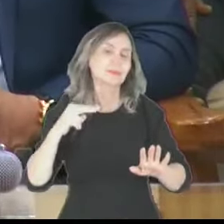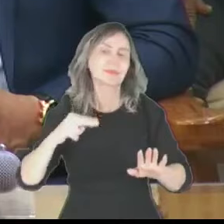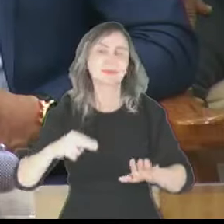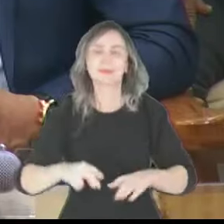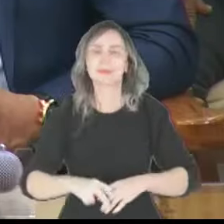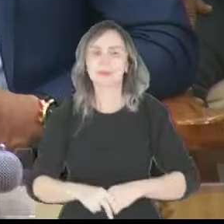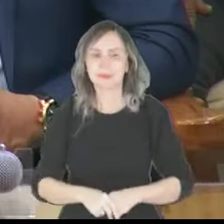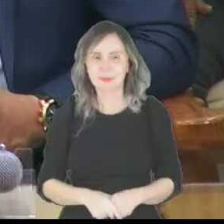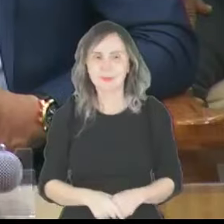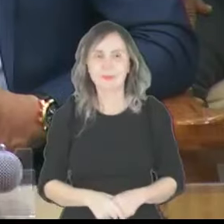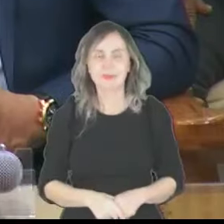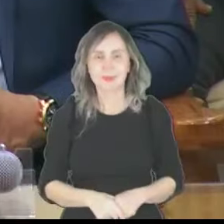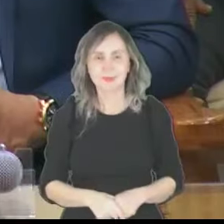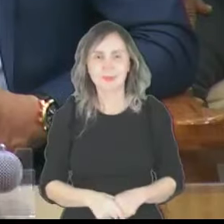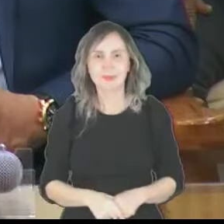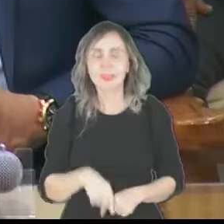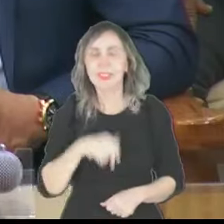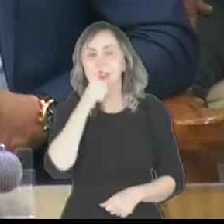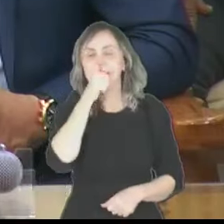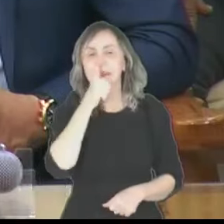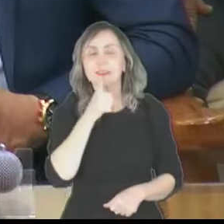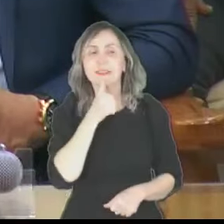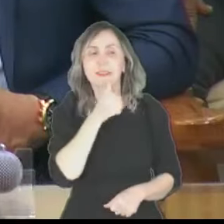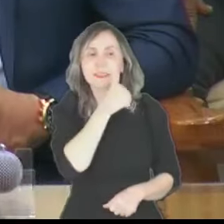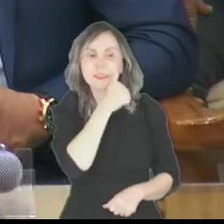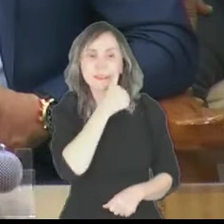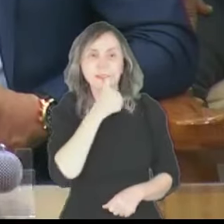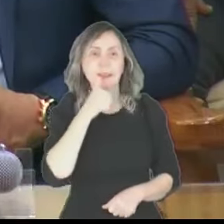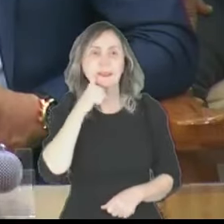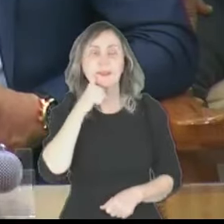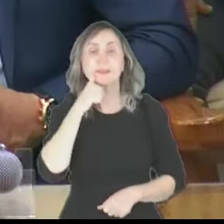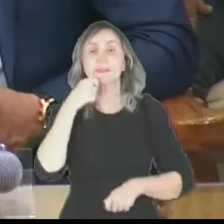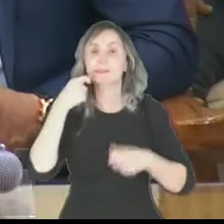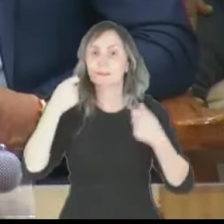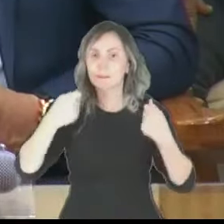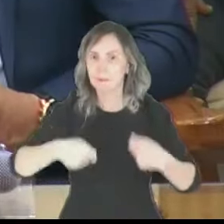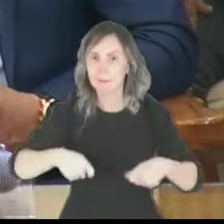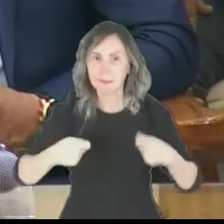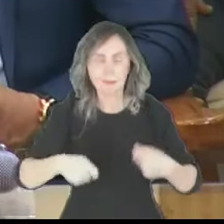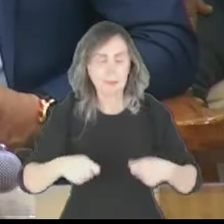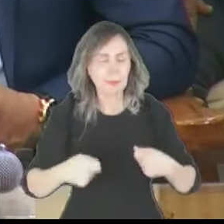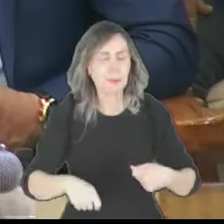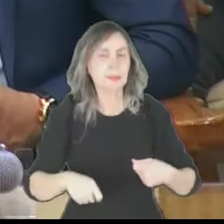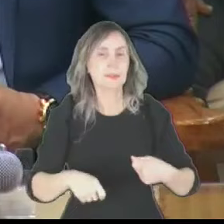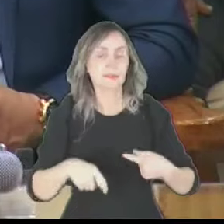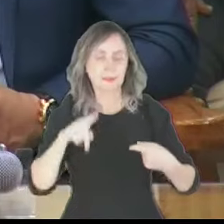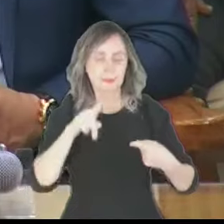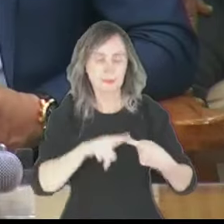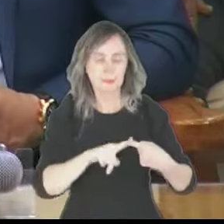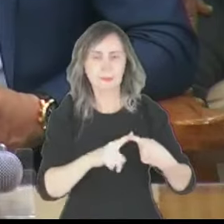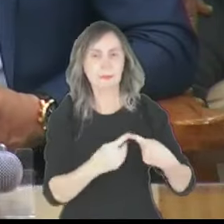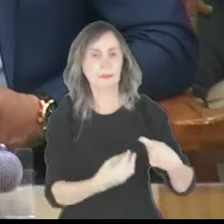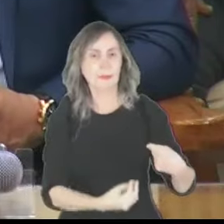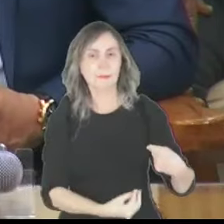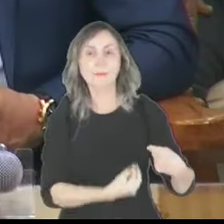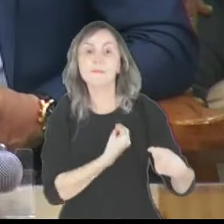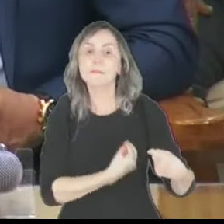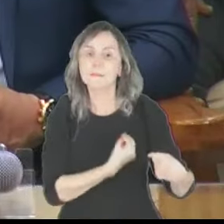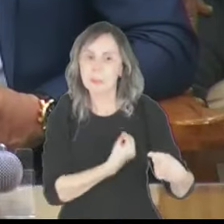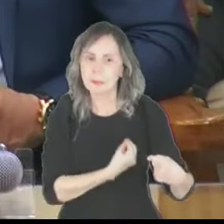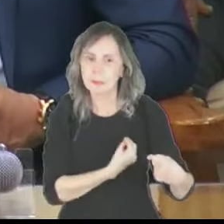e esse sacrifício Ele deve ser um sacrifício vivo. Como pode?